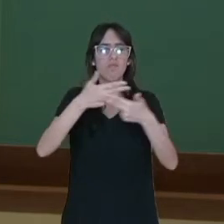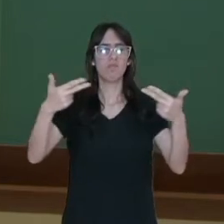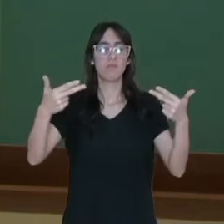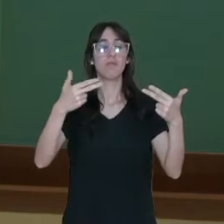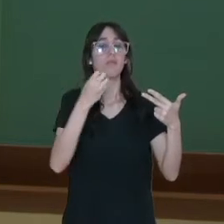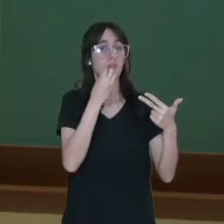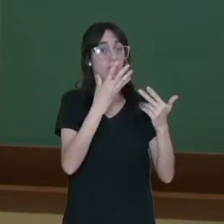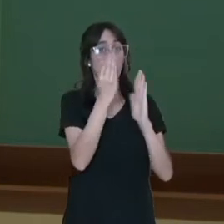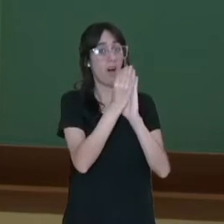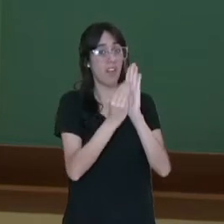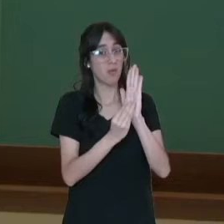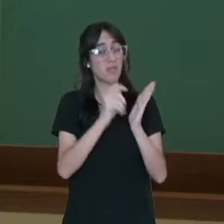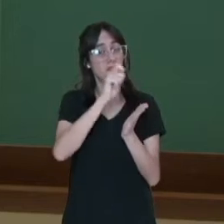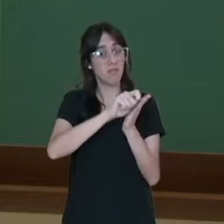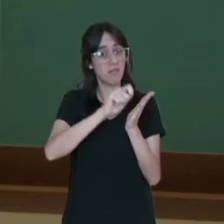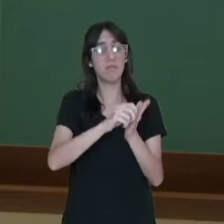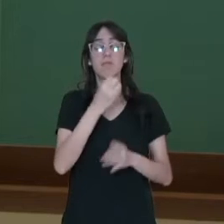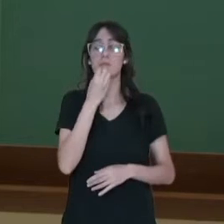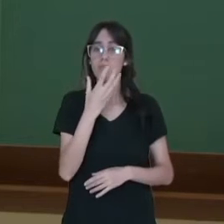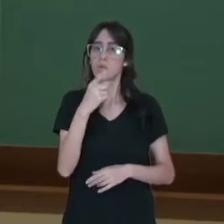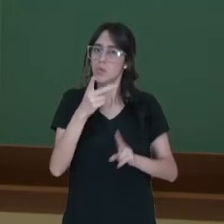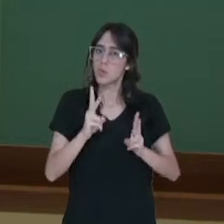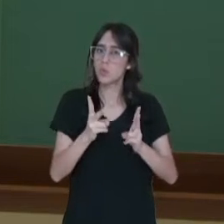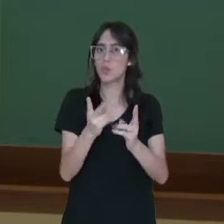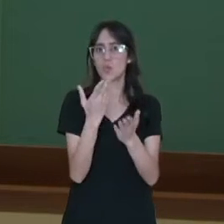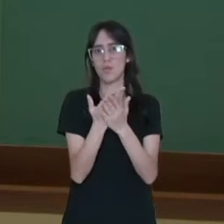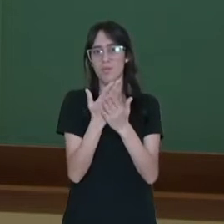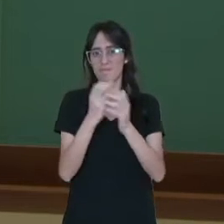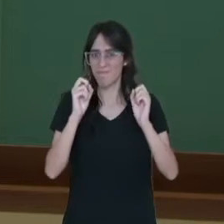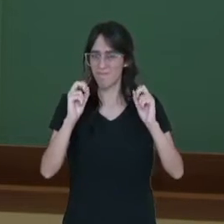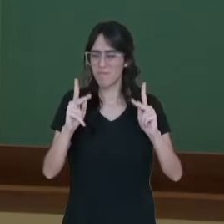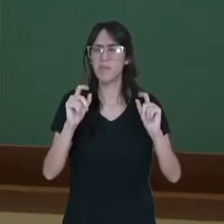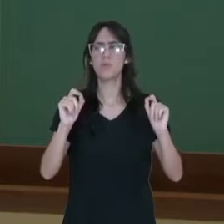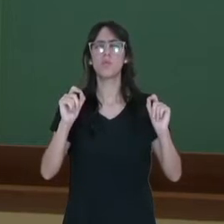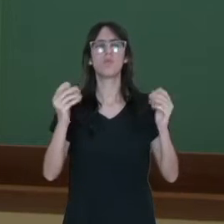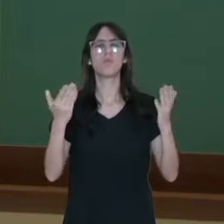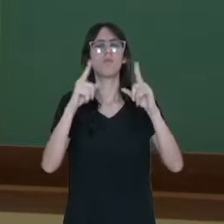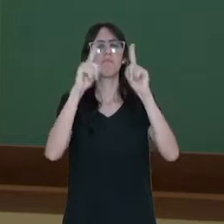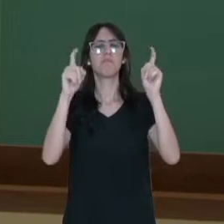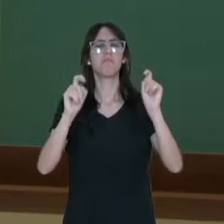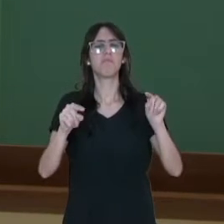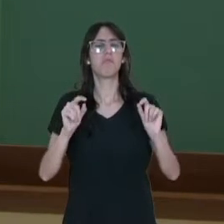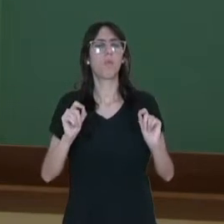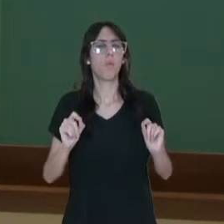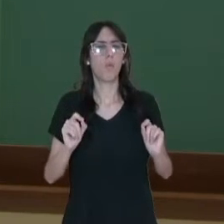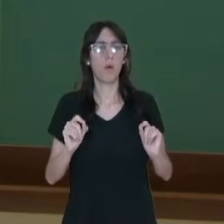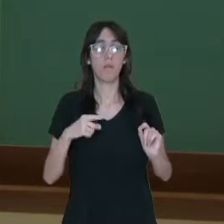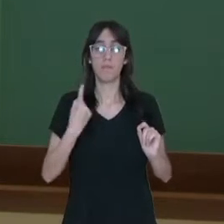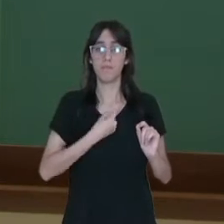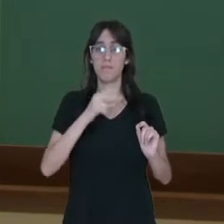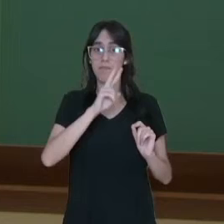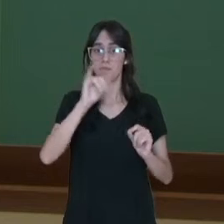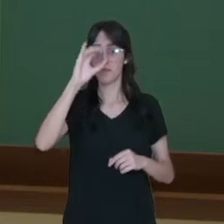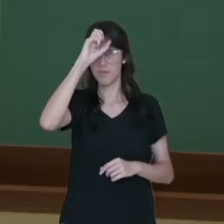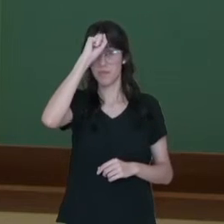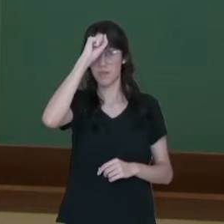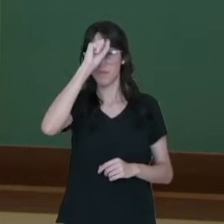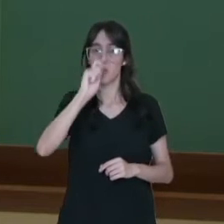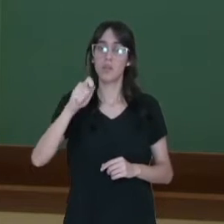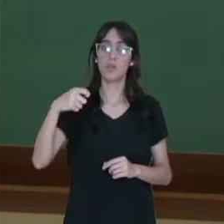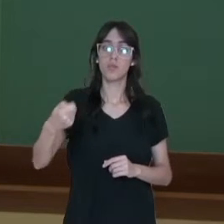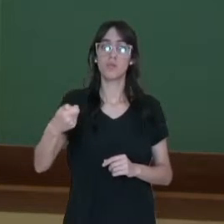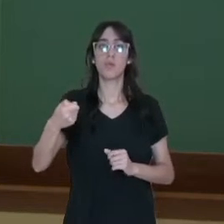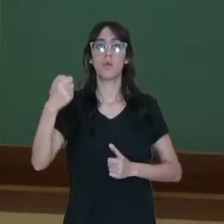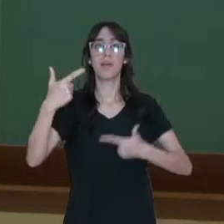você possa continuar estudando. Estudando o quê? Nós vamos falar sobre o final da